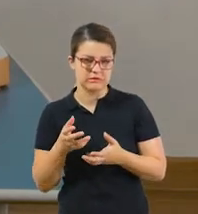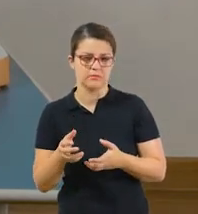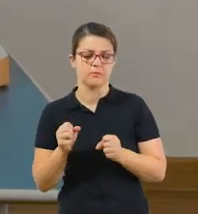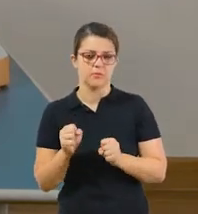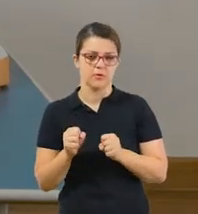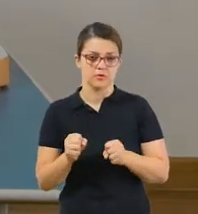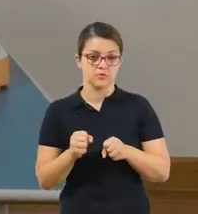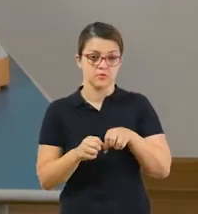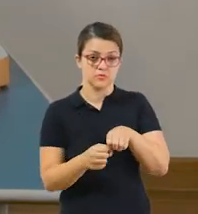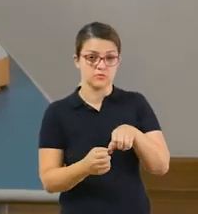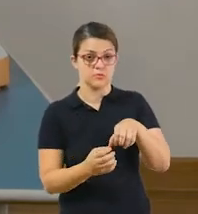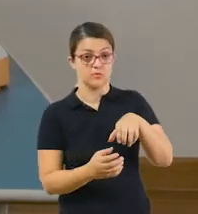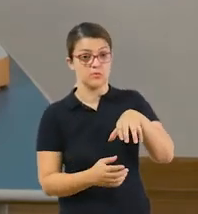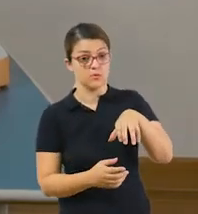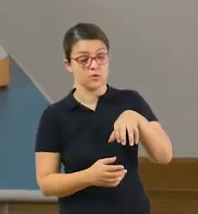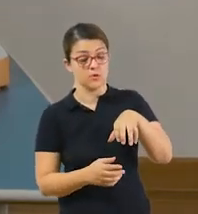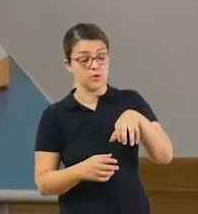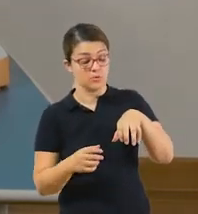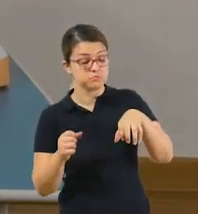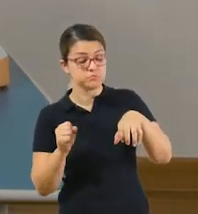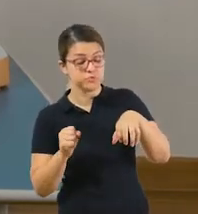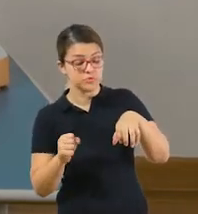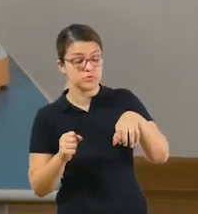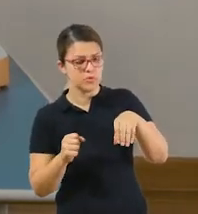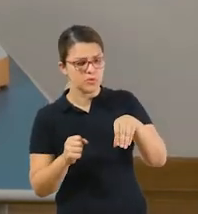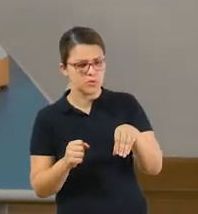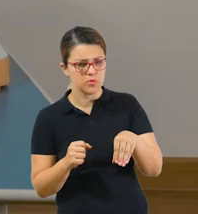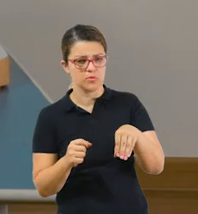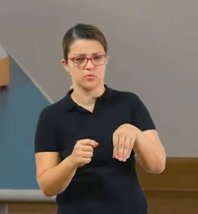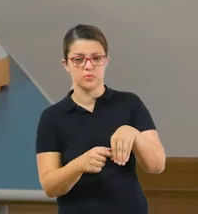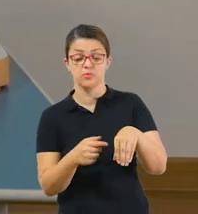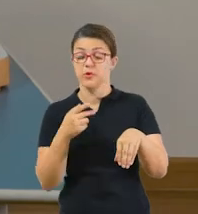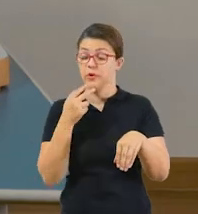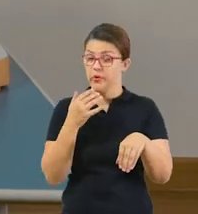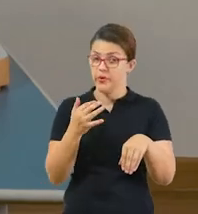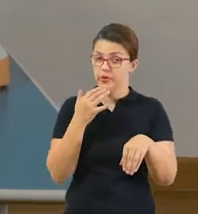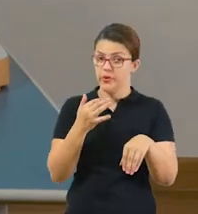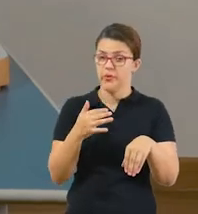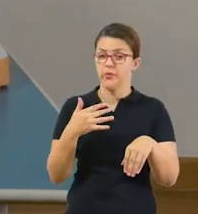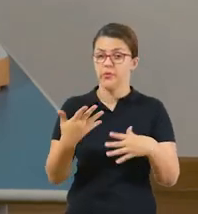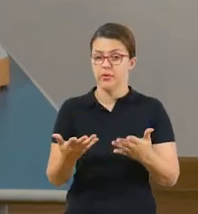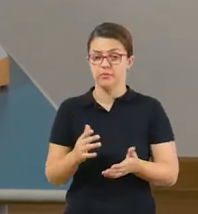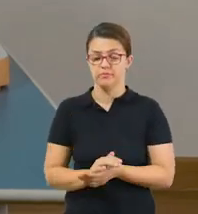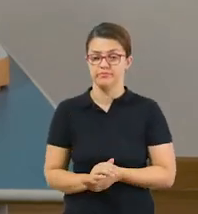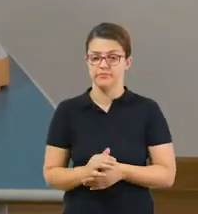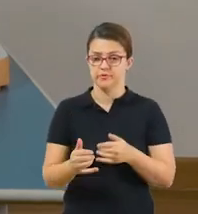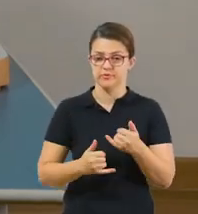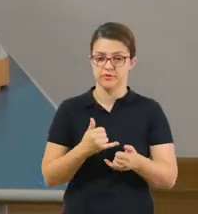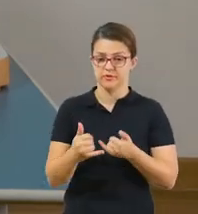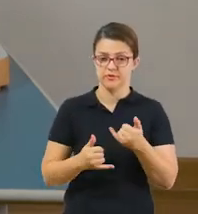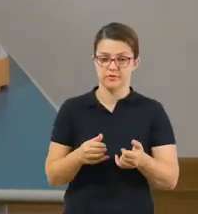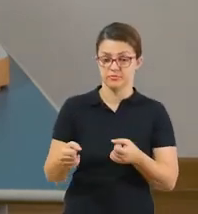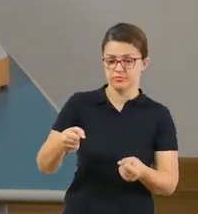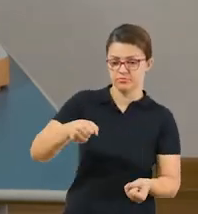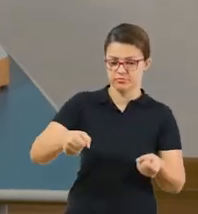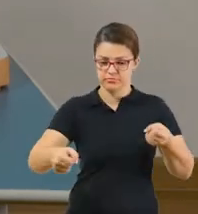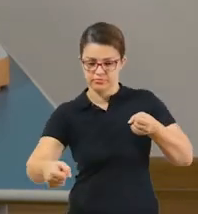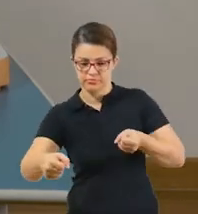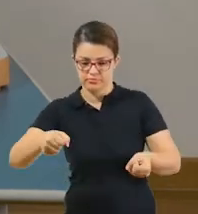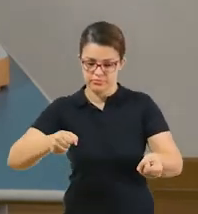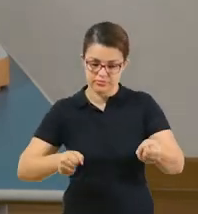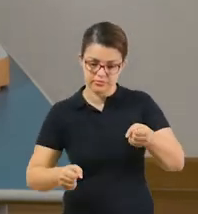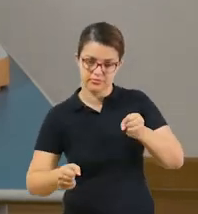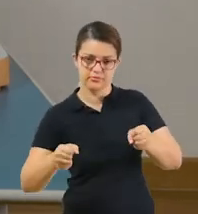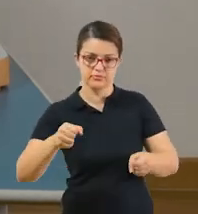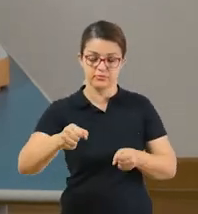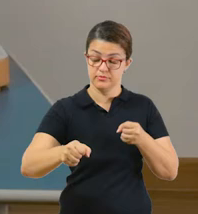usar um potinho maior, aí ele vai conseguir com mais facilidade. E aí você vai perguntando qual casinha que entrou, na branca, e vai deixando brincar.